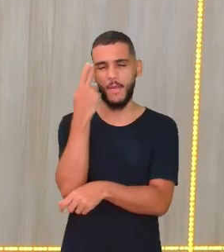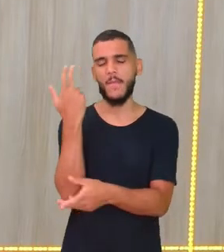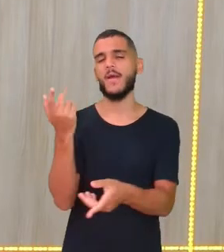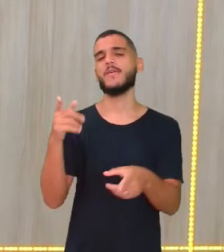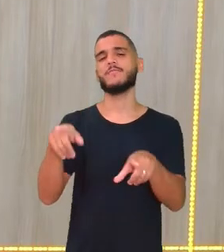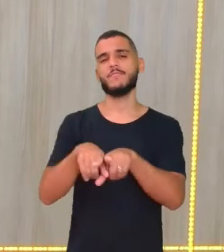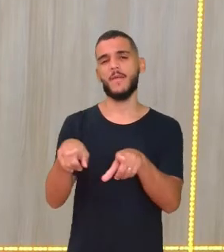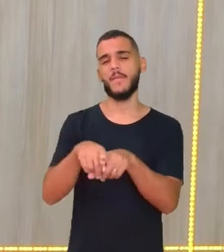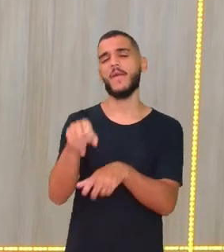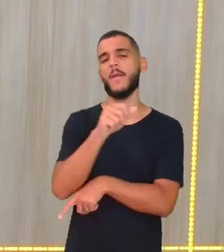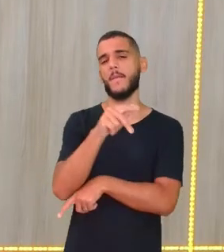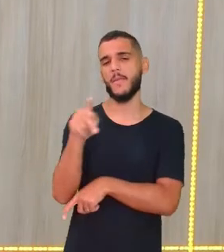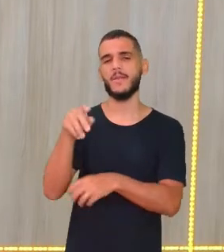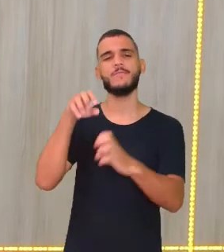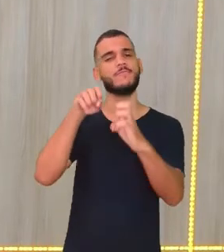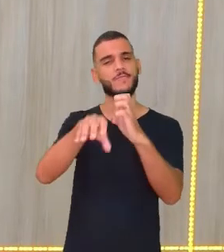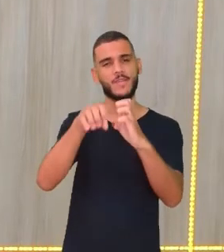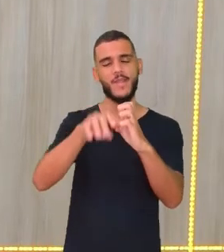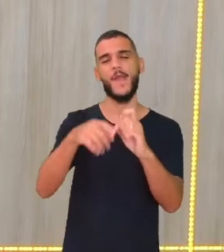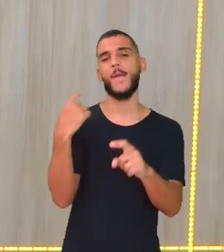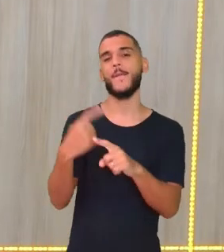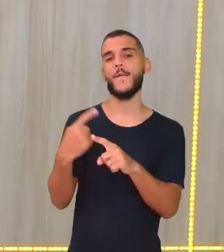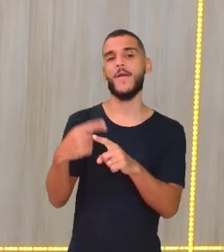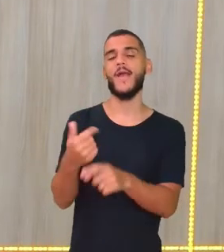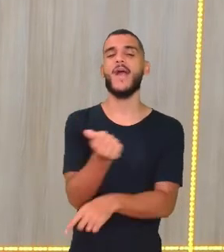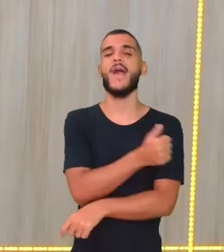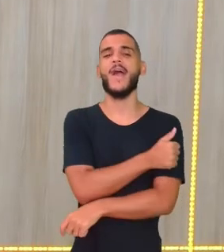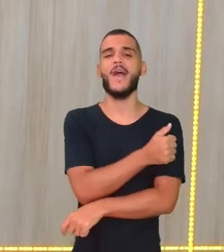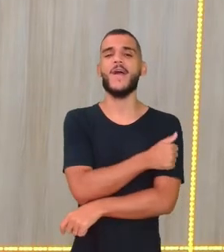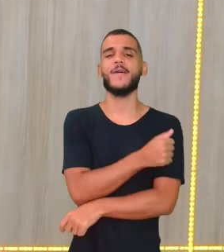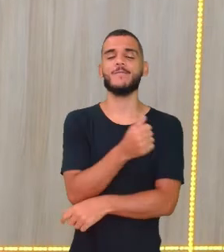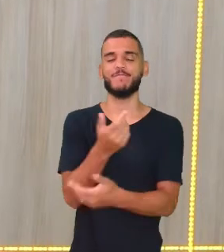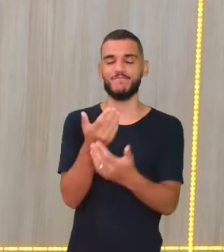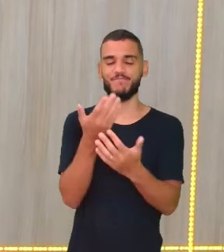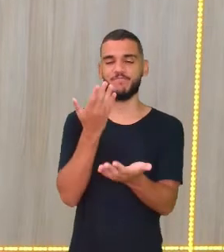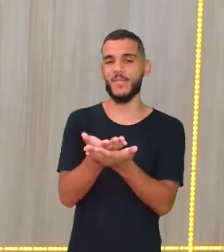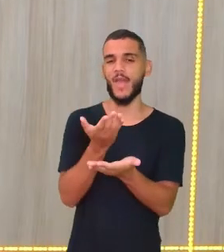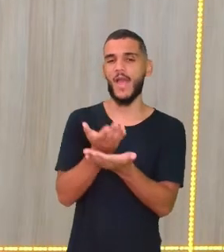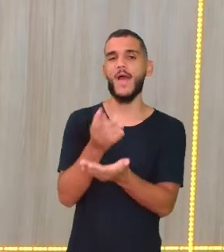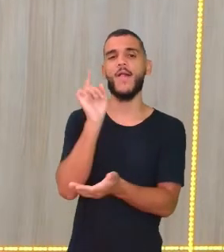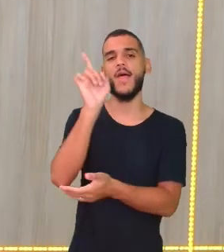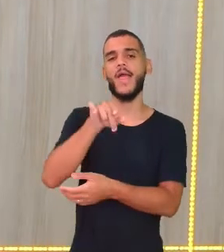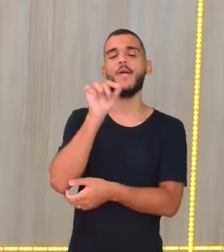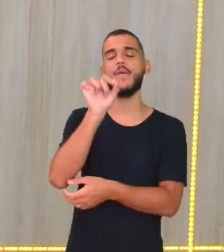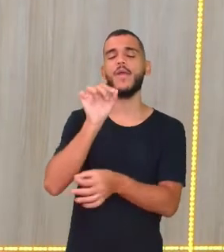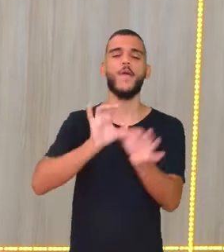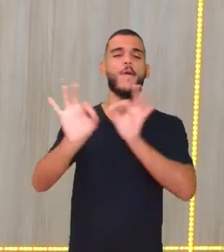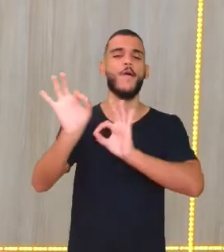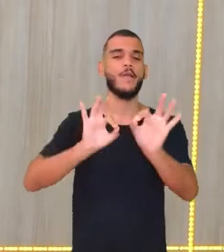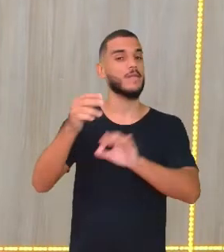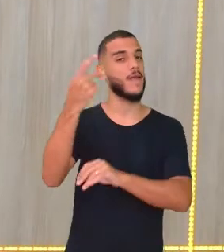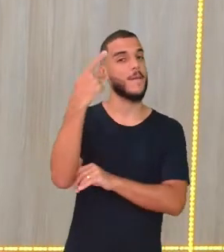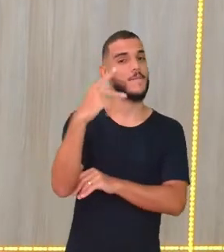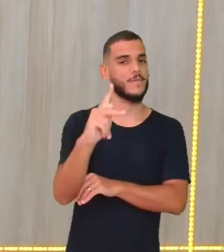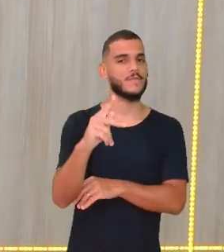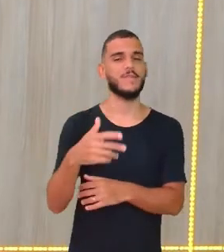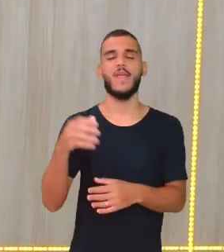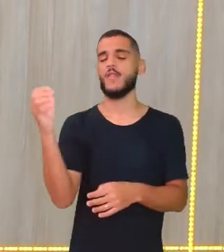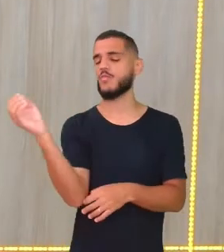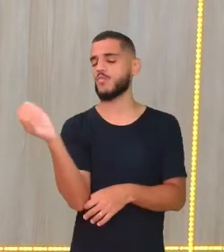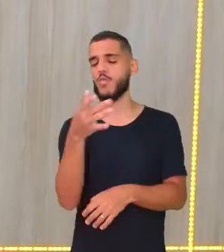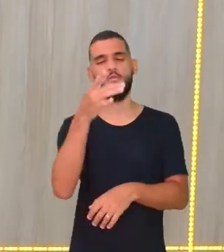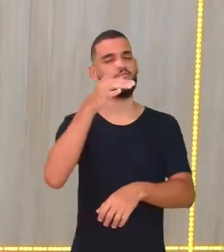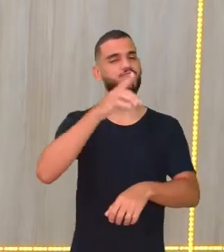Educa Recife, porque essas aulas são preparadas para vocês. E nesse tempo, que é um novo tempo, não é, minha